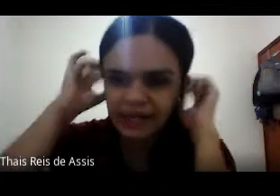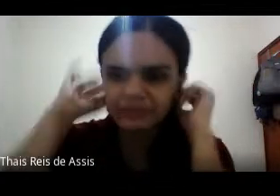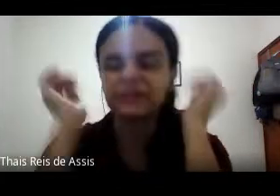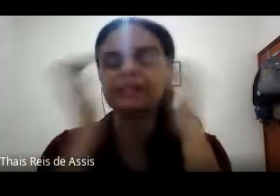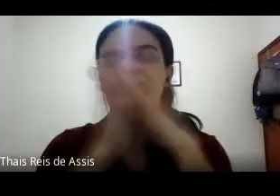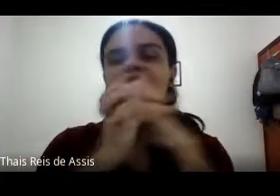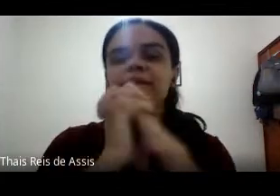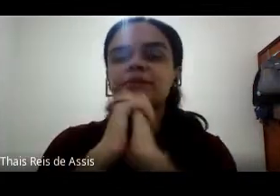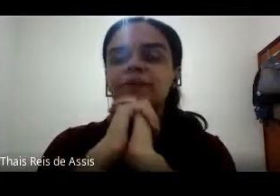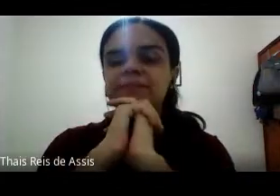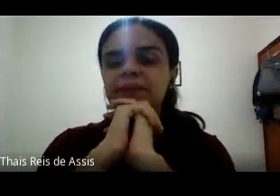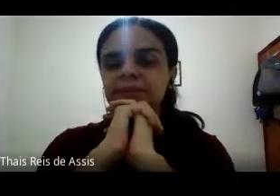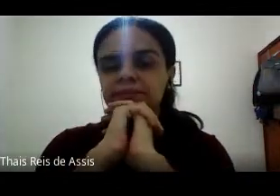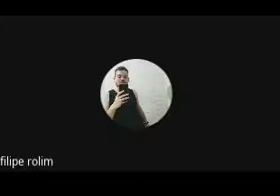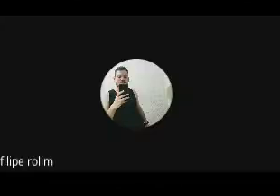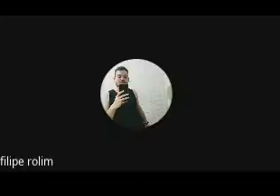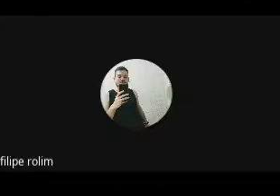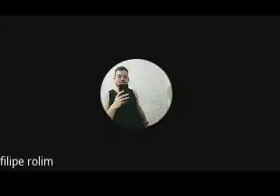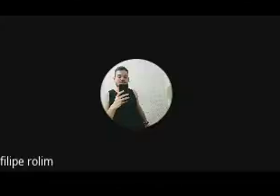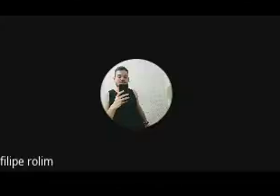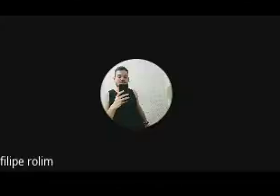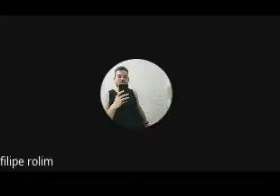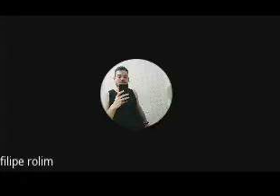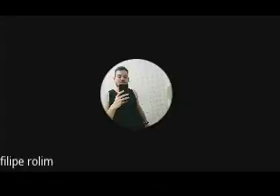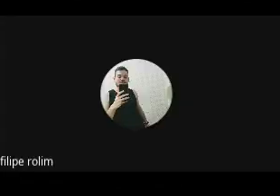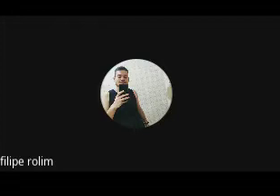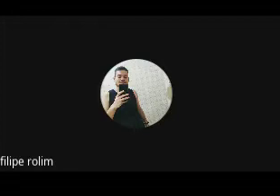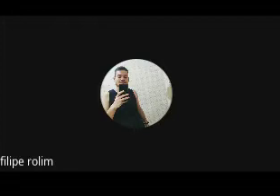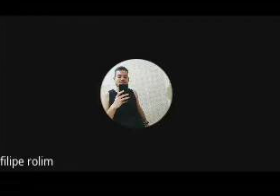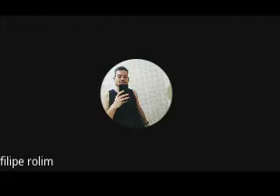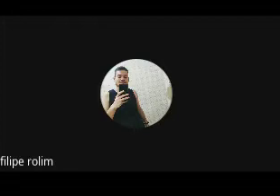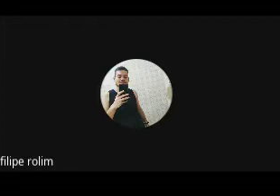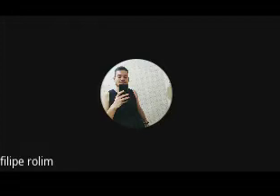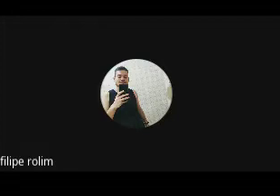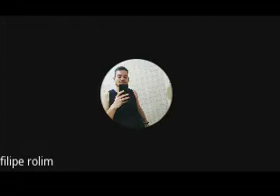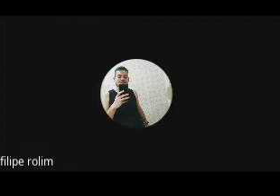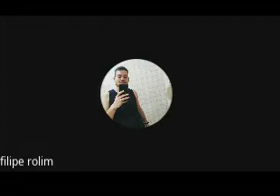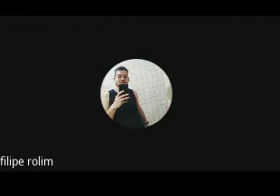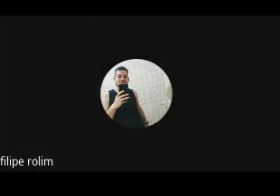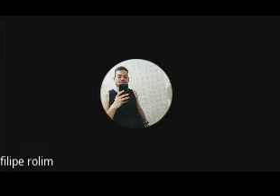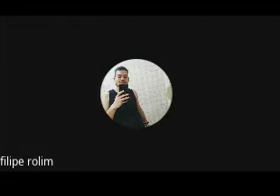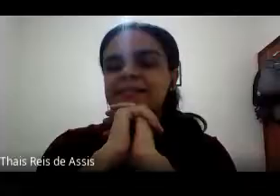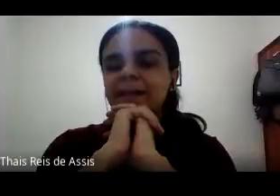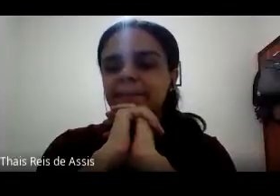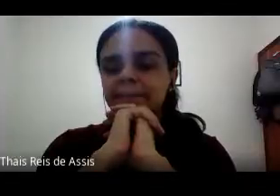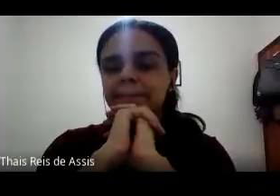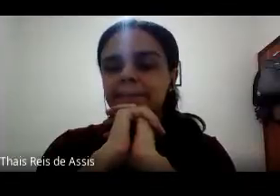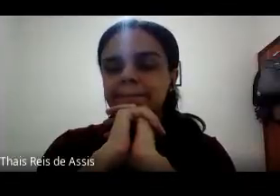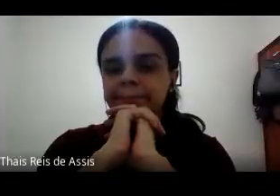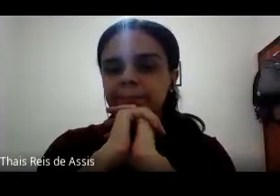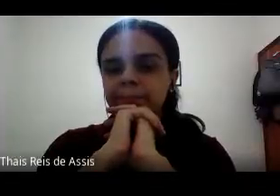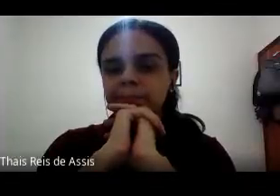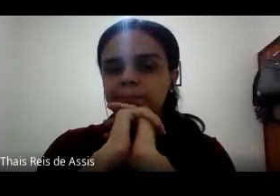Ninguém sabe a diferença de informação e conhecimento? Mais ou menos, eu não sei explicar, não. Alguém quer arriscar?